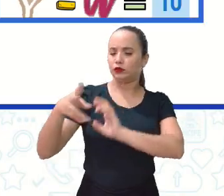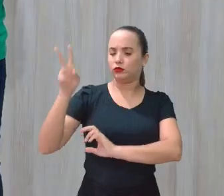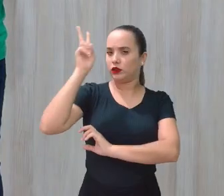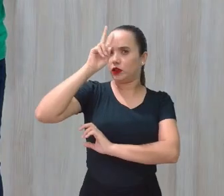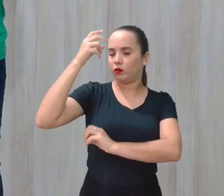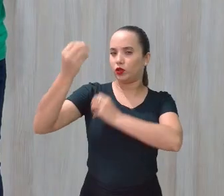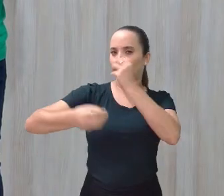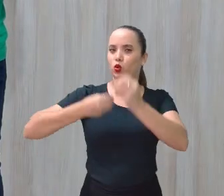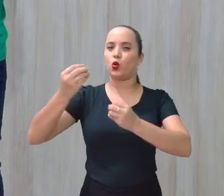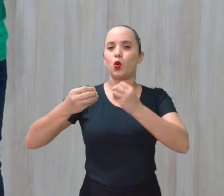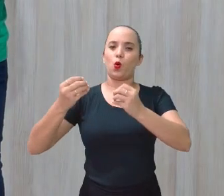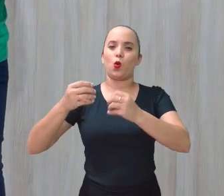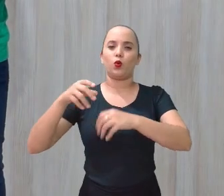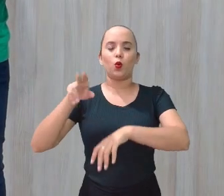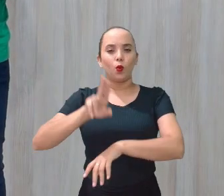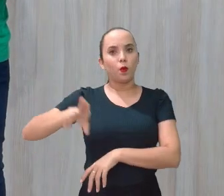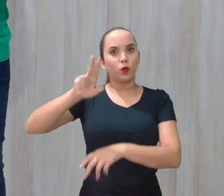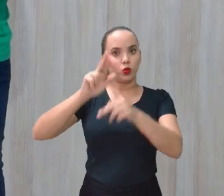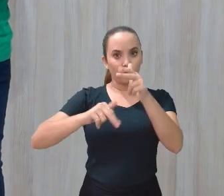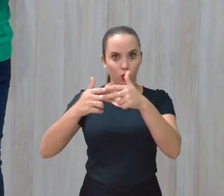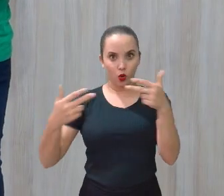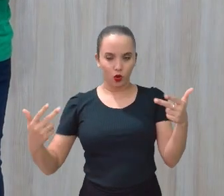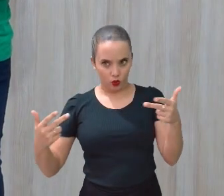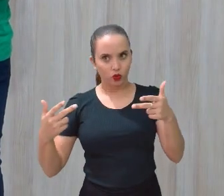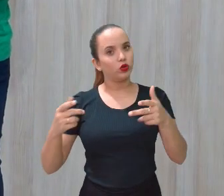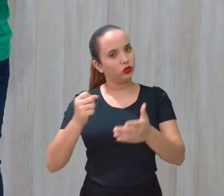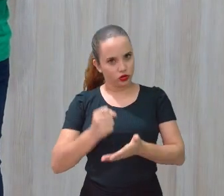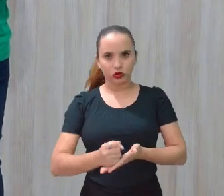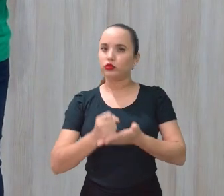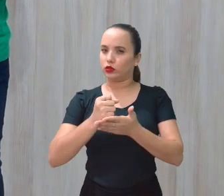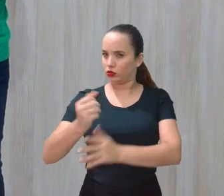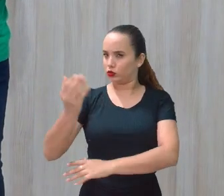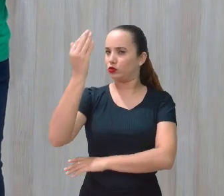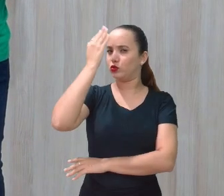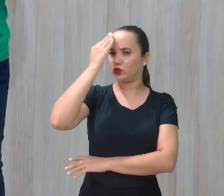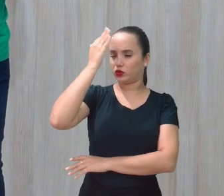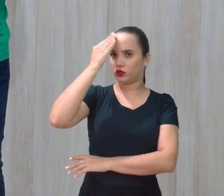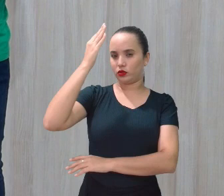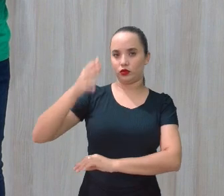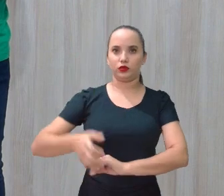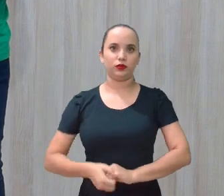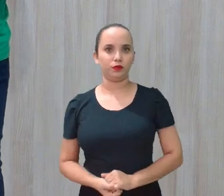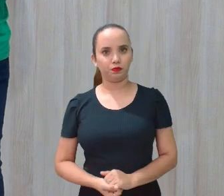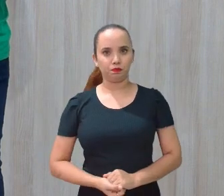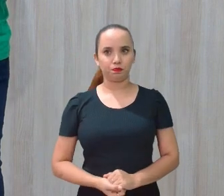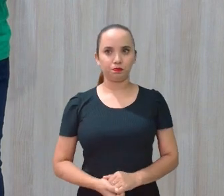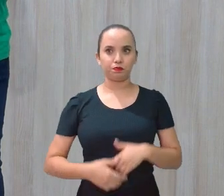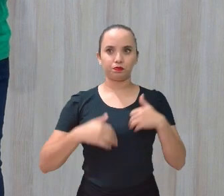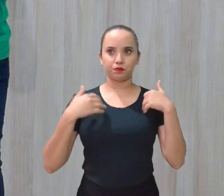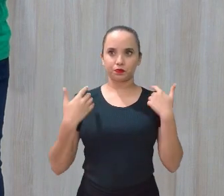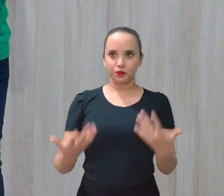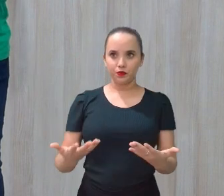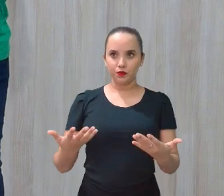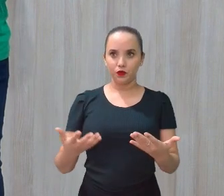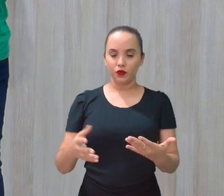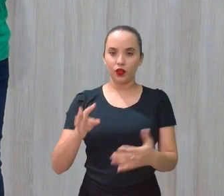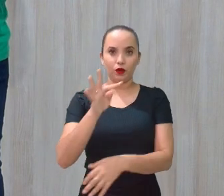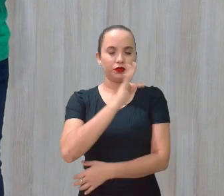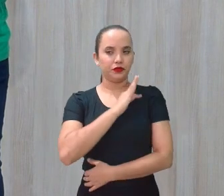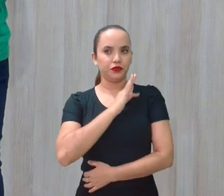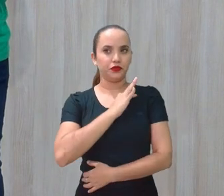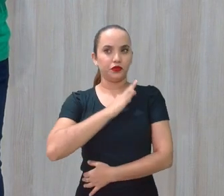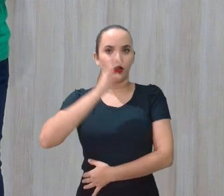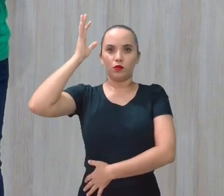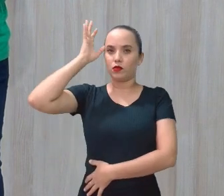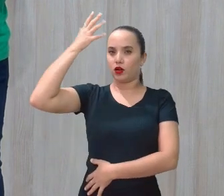elementos, com objetos, tá certo? Isso ajuda você a compreender melhor, tá bom? Então, as técnicas para